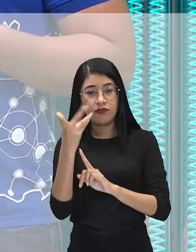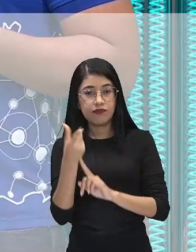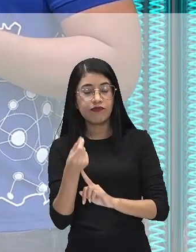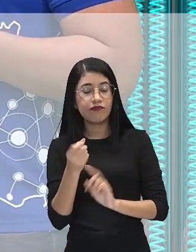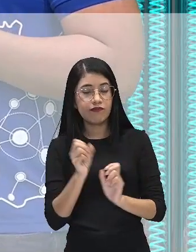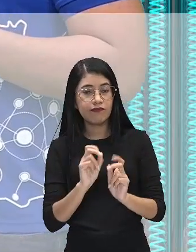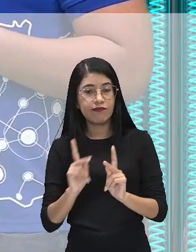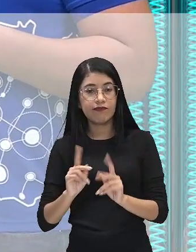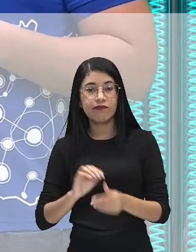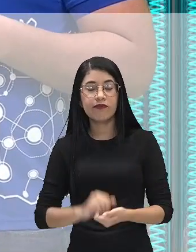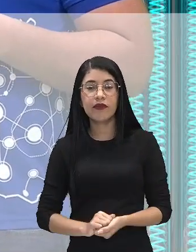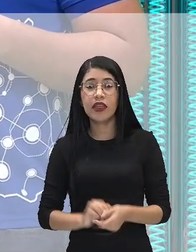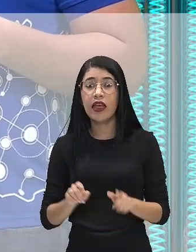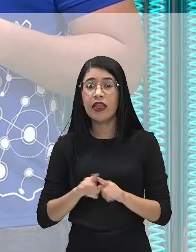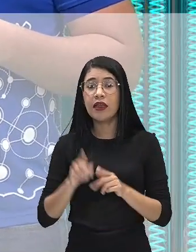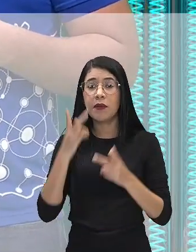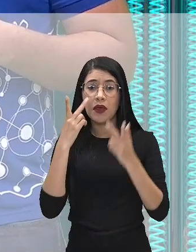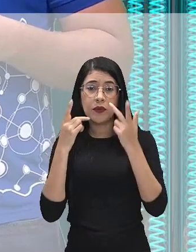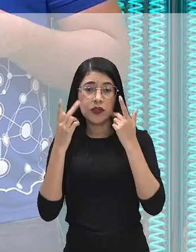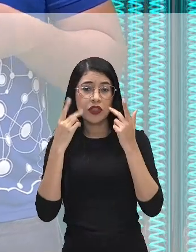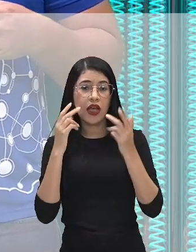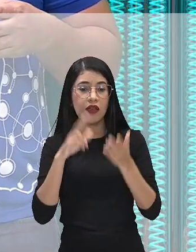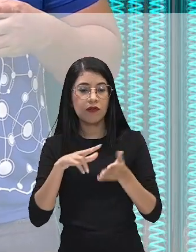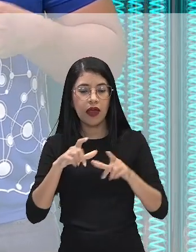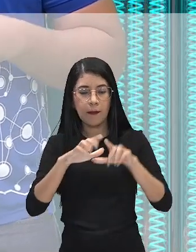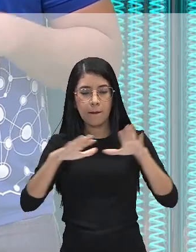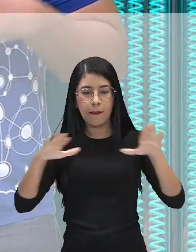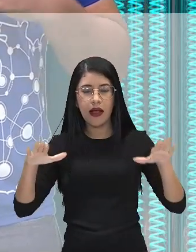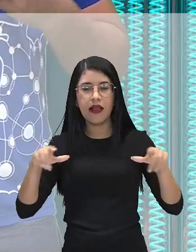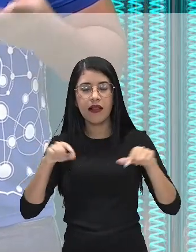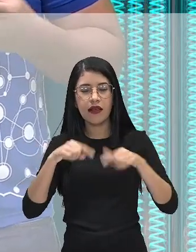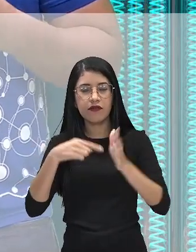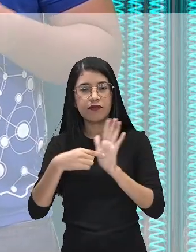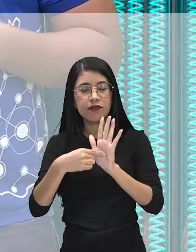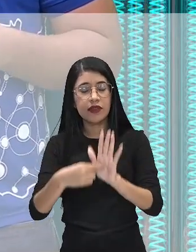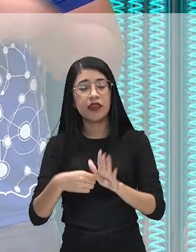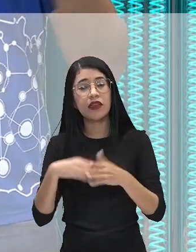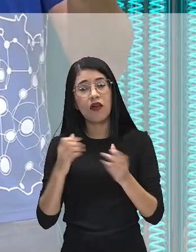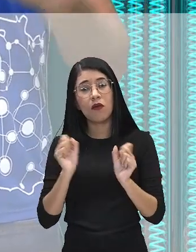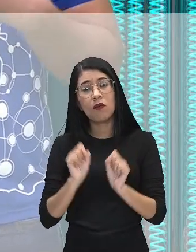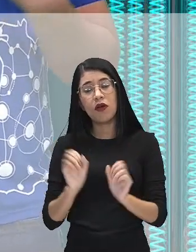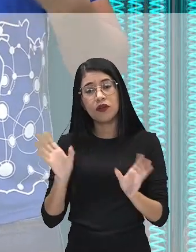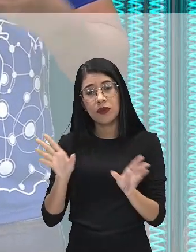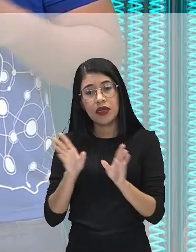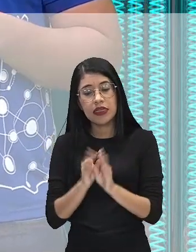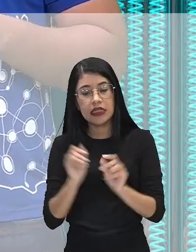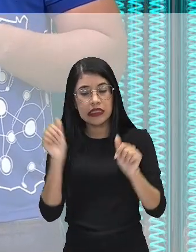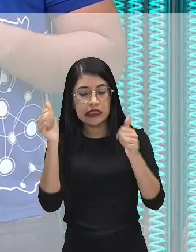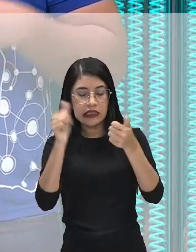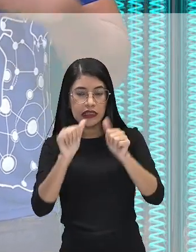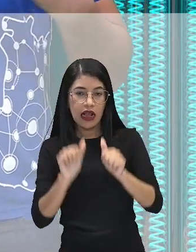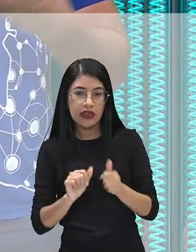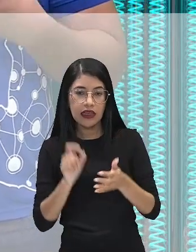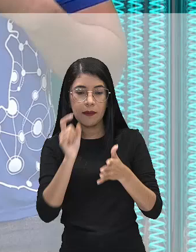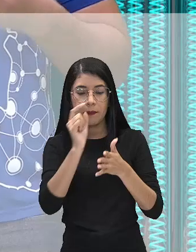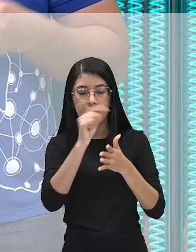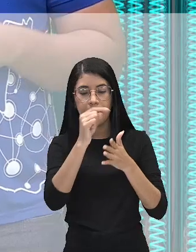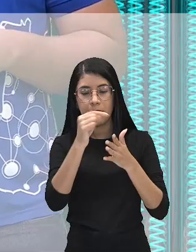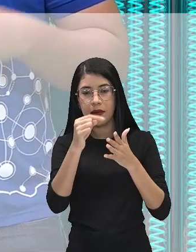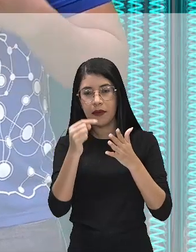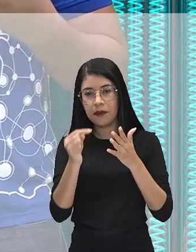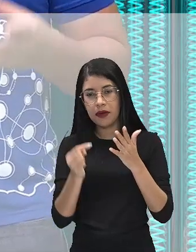ok? E também um espetáculo teatral. Então perceba que a resenha ela pode aí analisar, ela pode